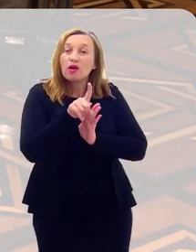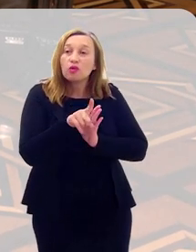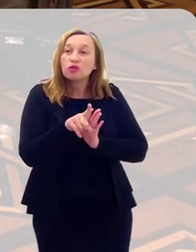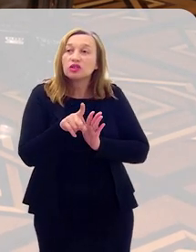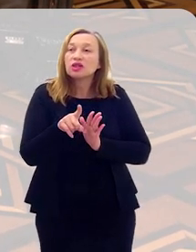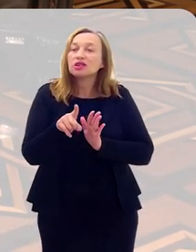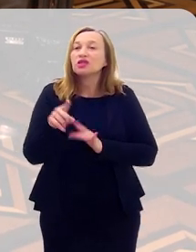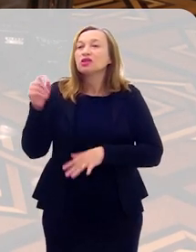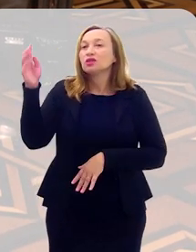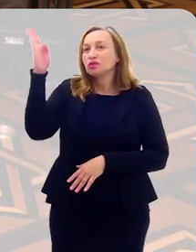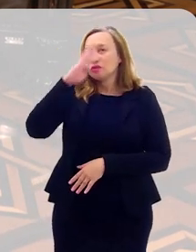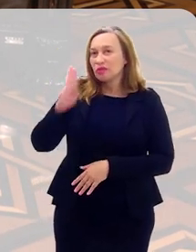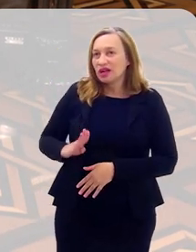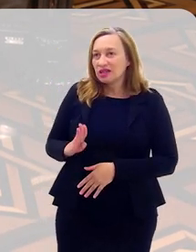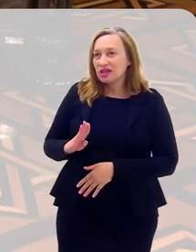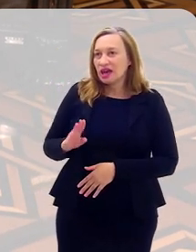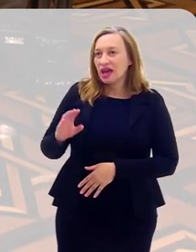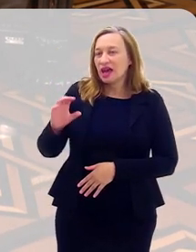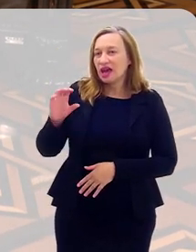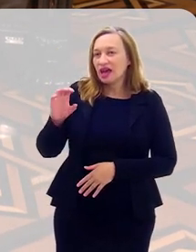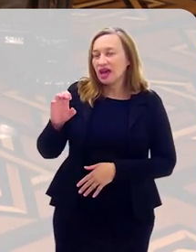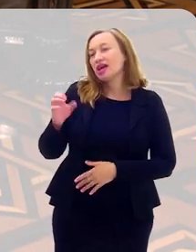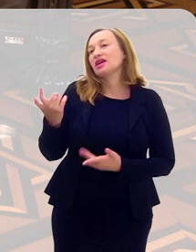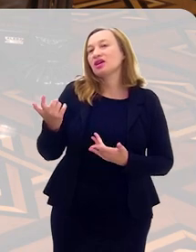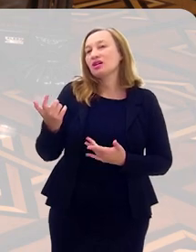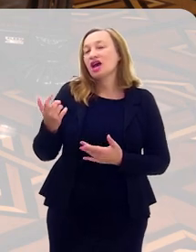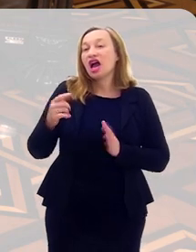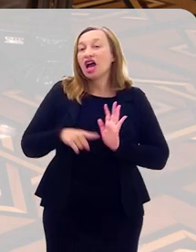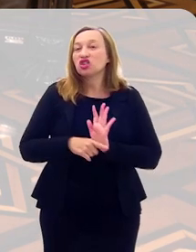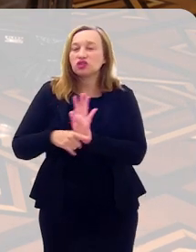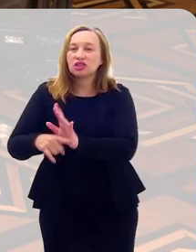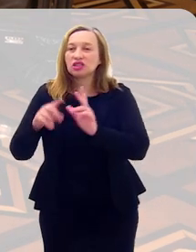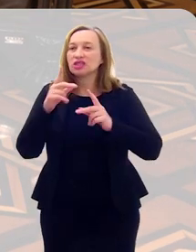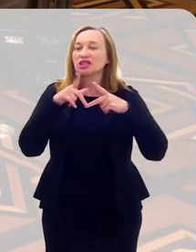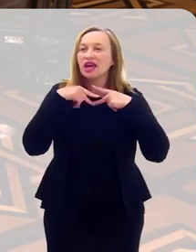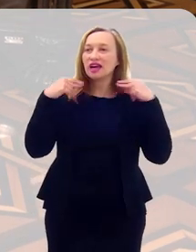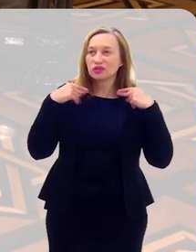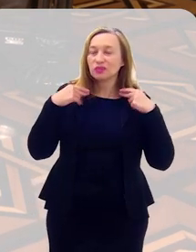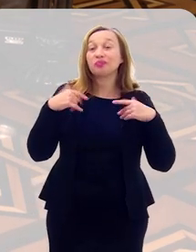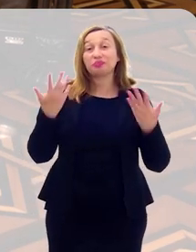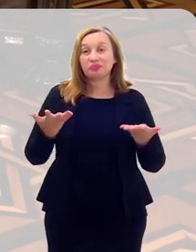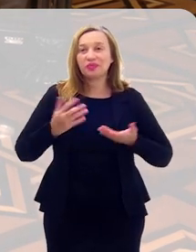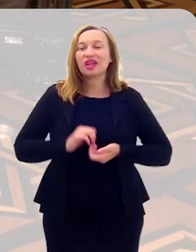Brasil o que você está fazendo... É, best boy, coisa linda. Ajudante de garçom.